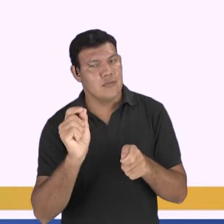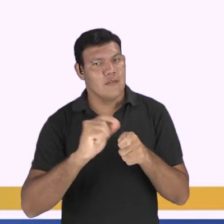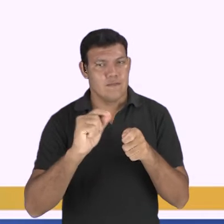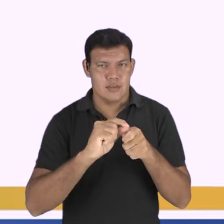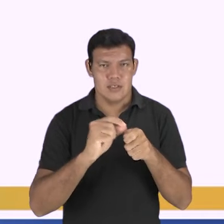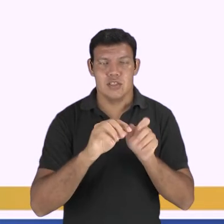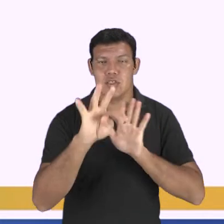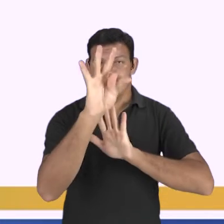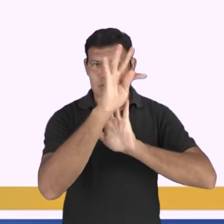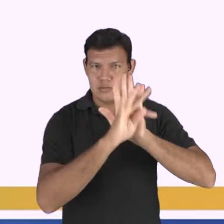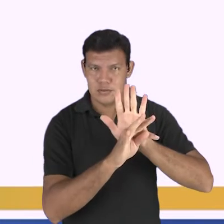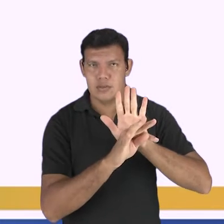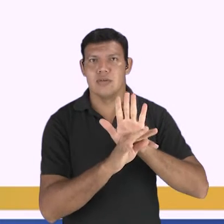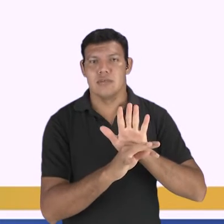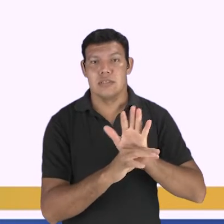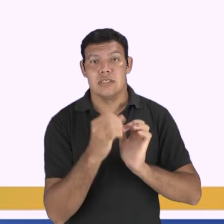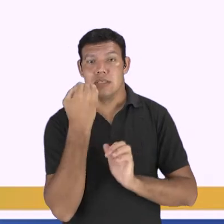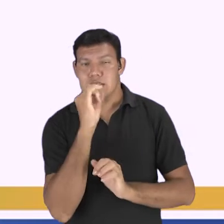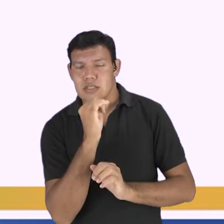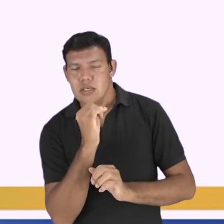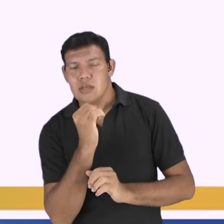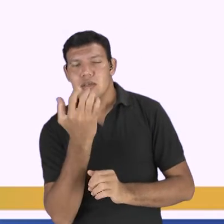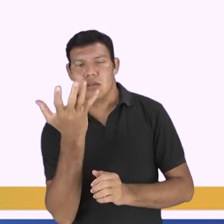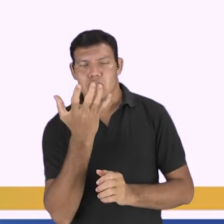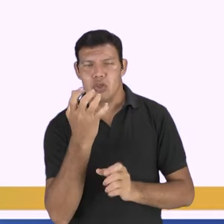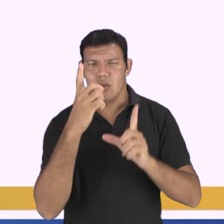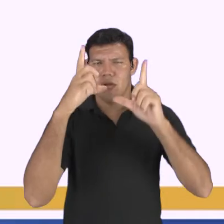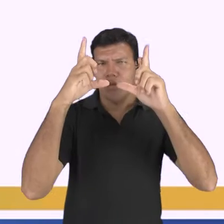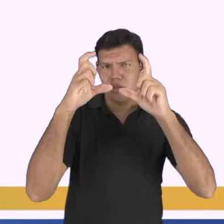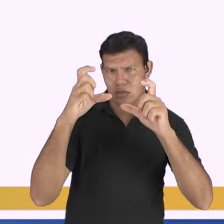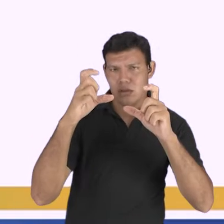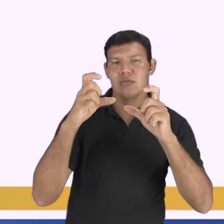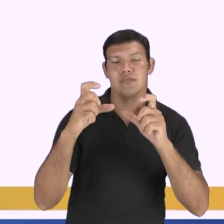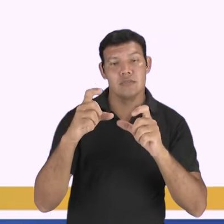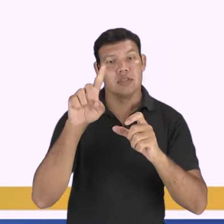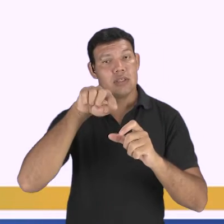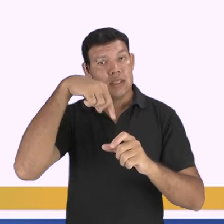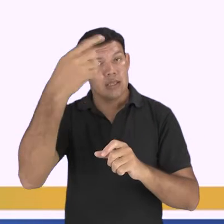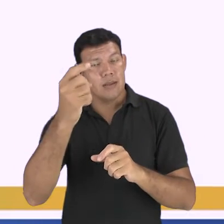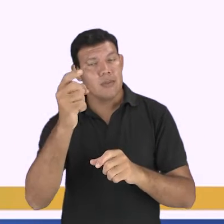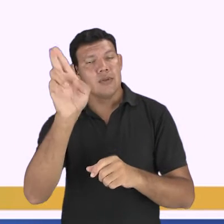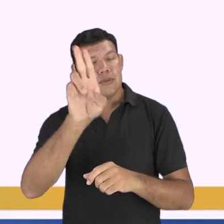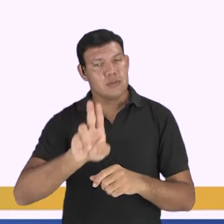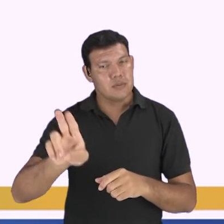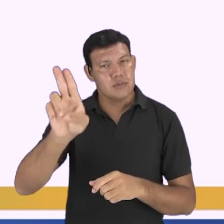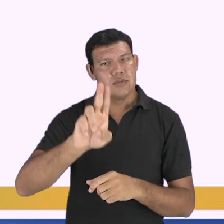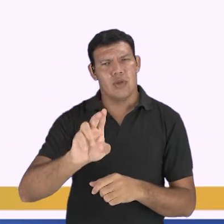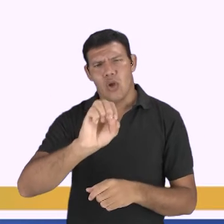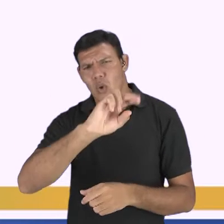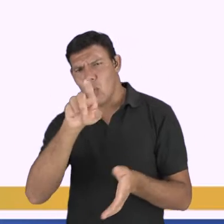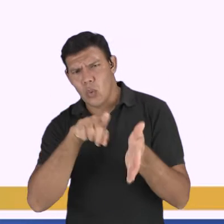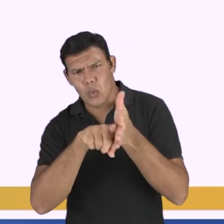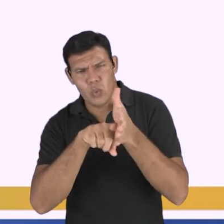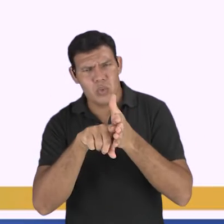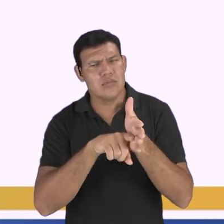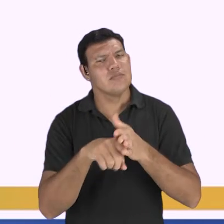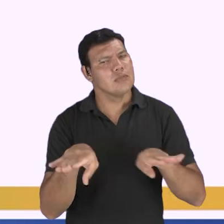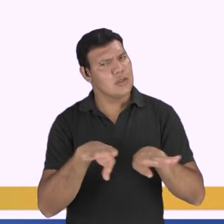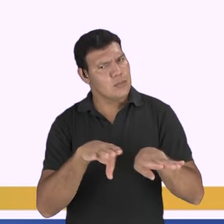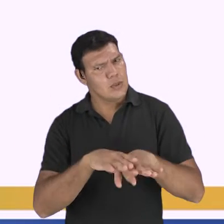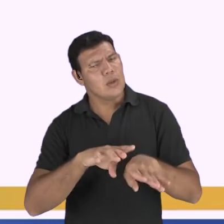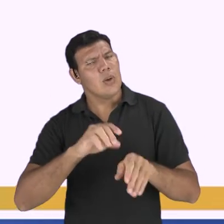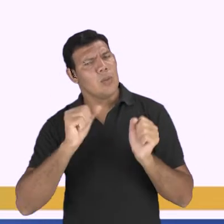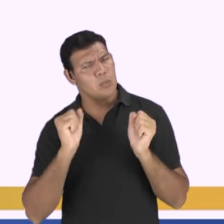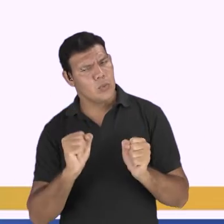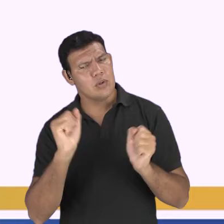textual. Se você quiser, pode tirar um print da tela, tá? Para fazer uso, para pesquisar ali, ou podem pesquisar outros também